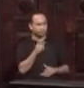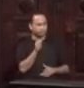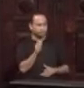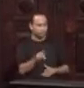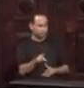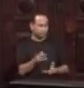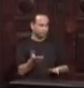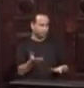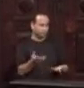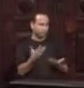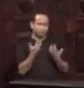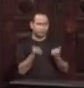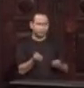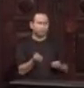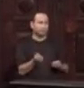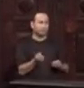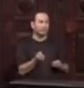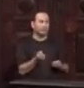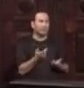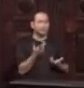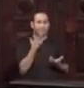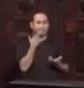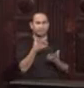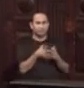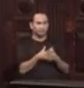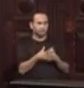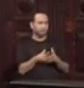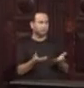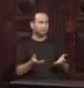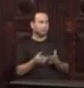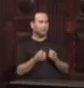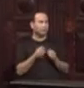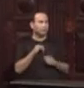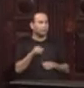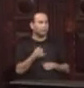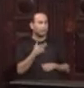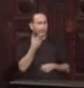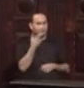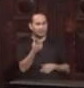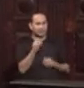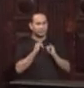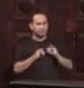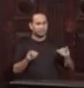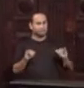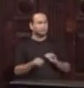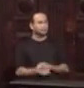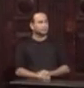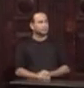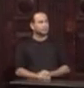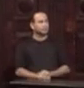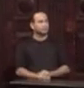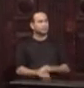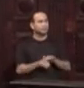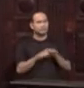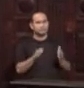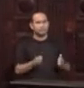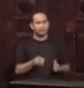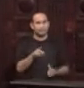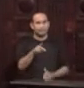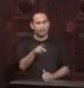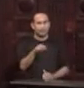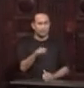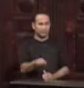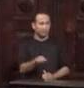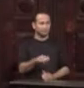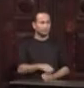absolutamente inaceitável e vai ficar incontrolável. Então, queria aproveitar aqui na tribuna para comunicar, em nome da bancada do PT, e nós fizemos